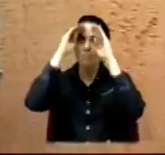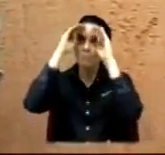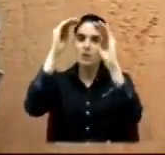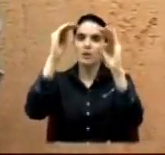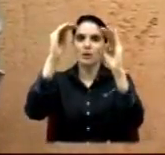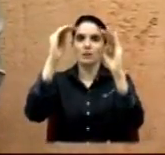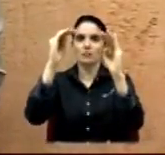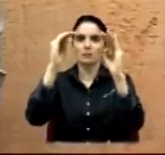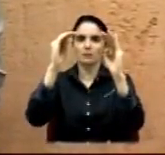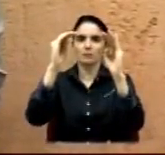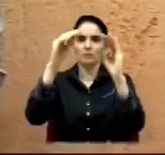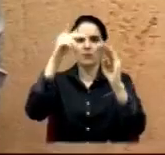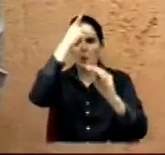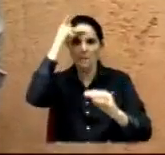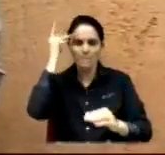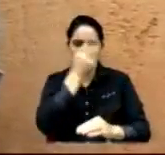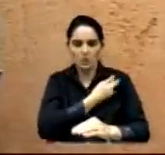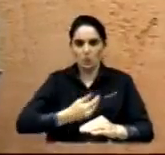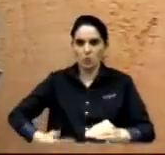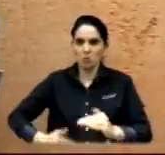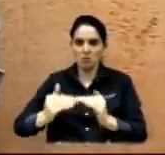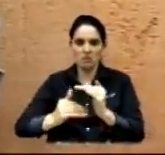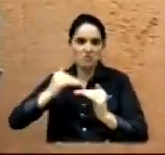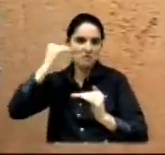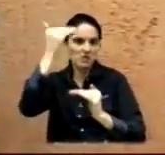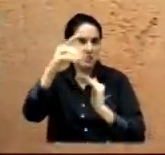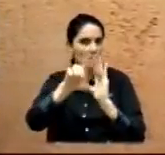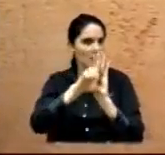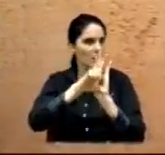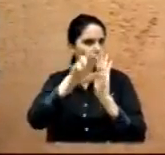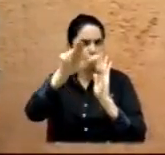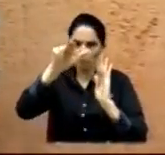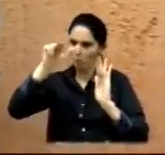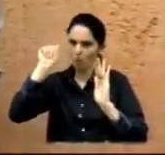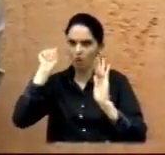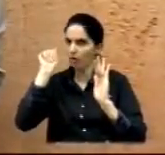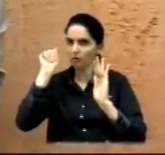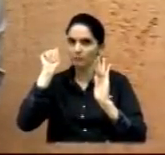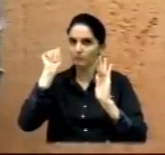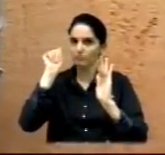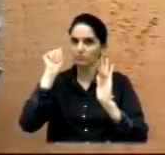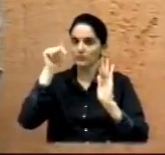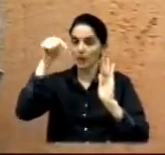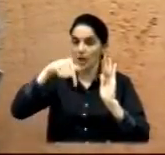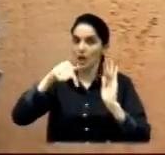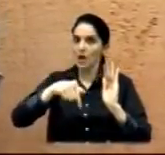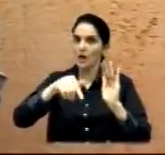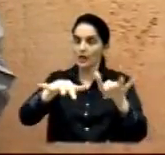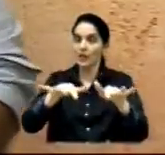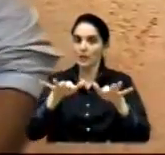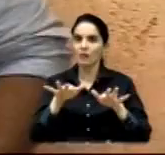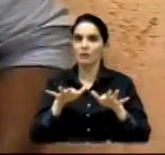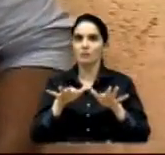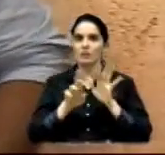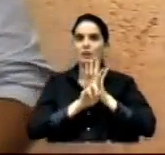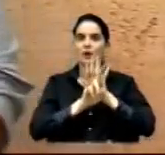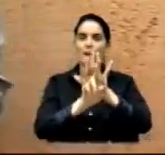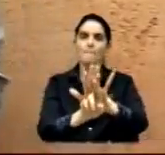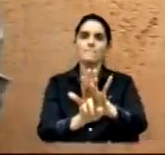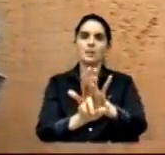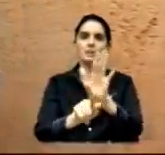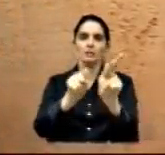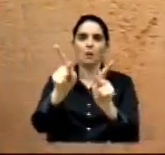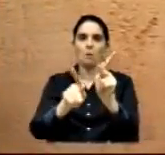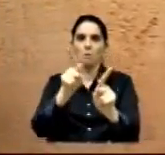lei. Então a gente veio aqui pedir para que essa casa, como representante do povo